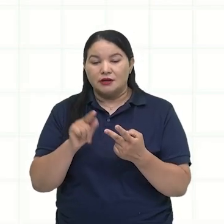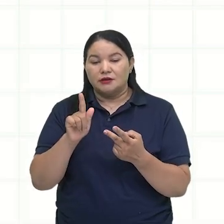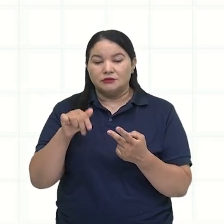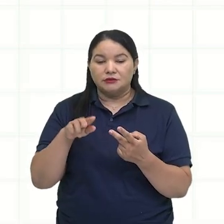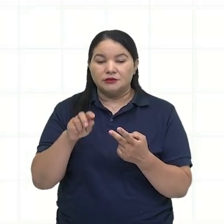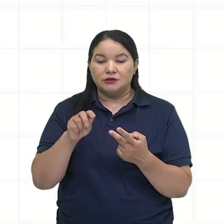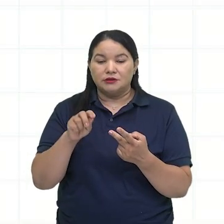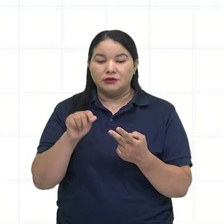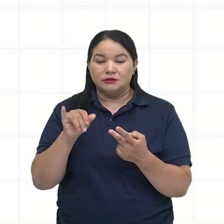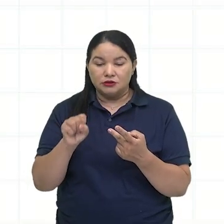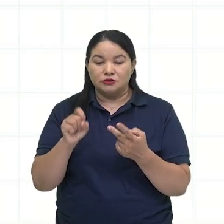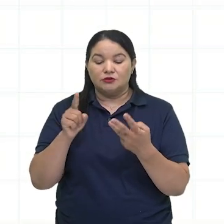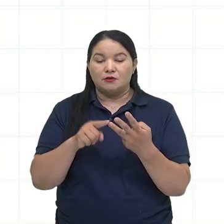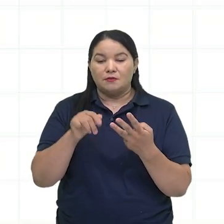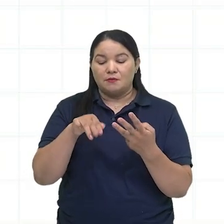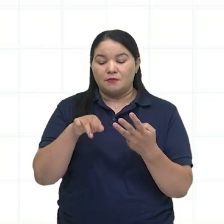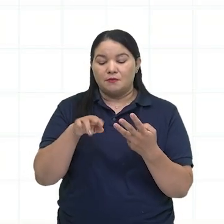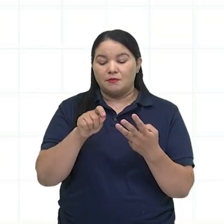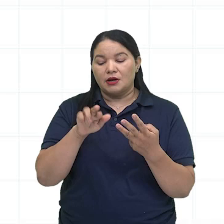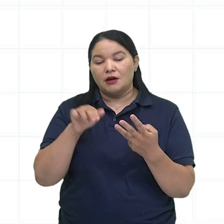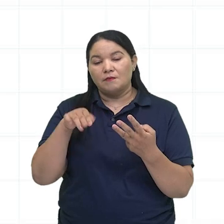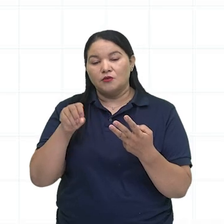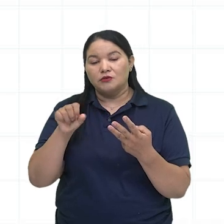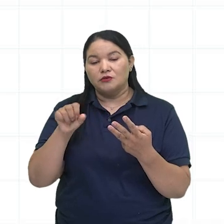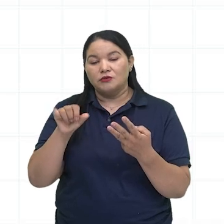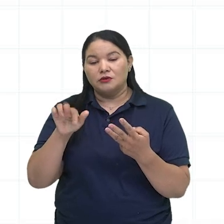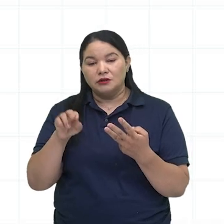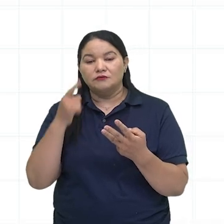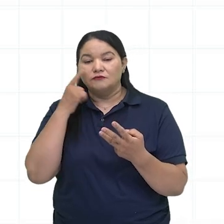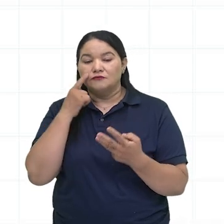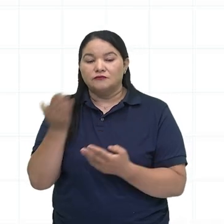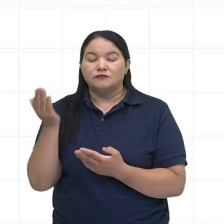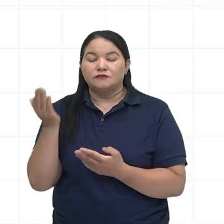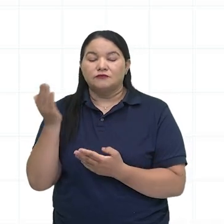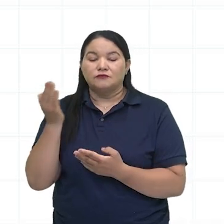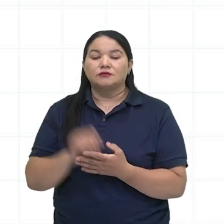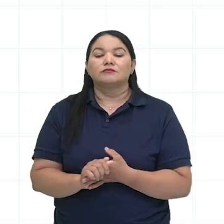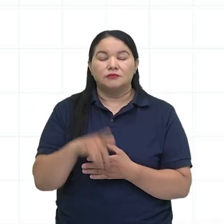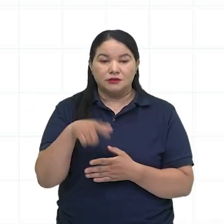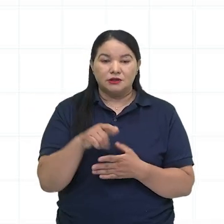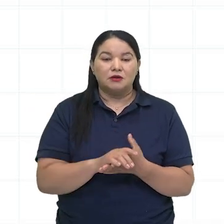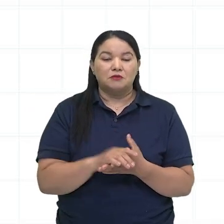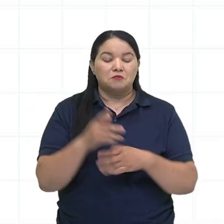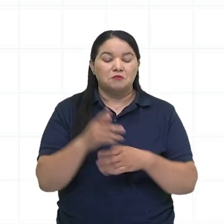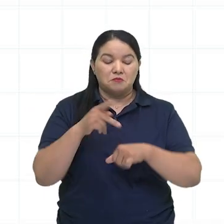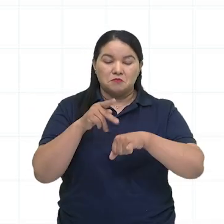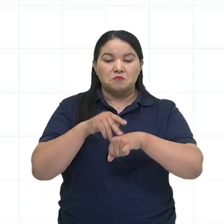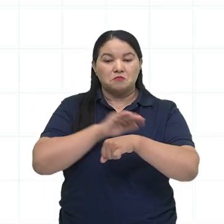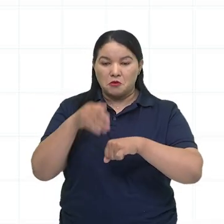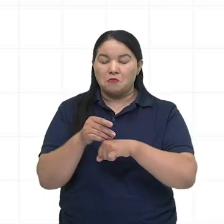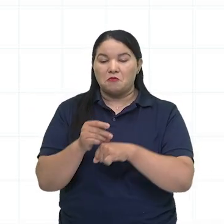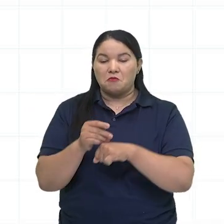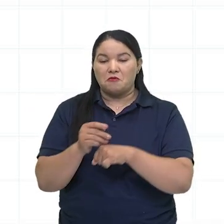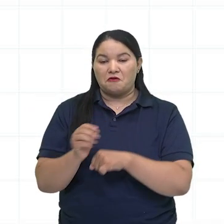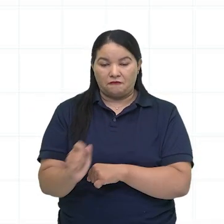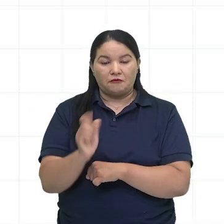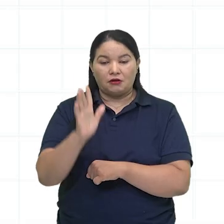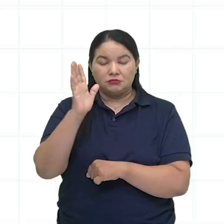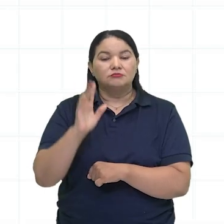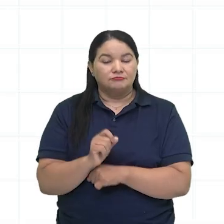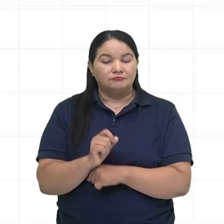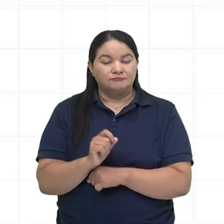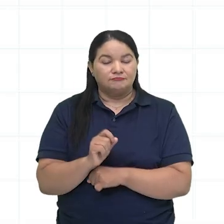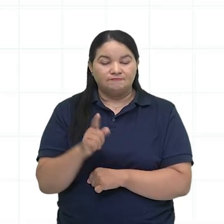e o quartzito. E aí são o quê? São rochas, né, de grande valor comercial,